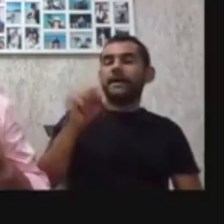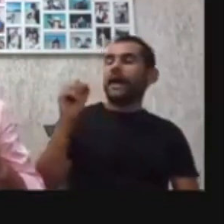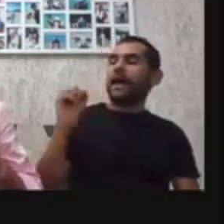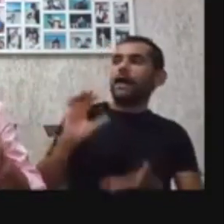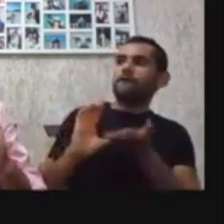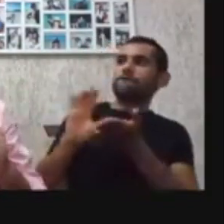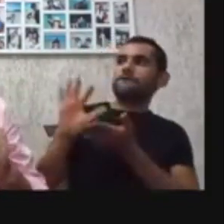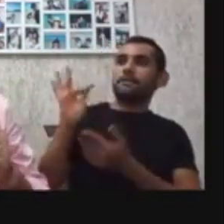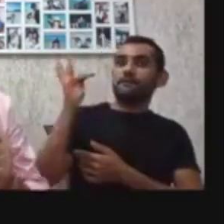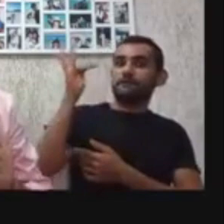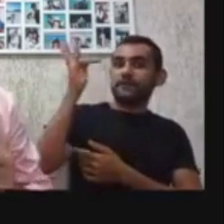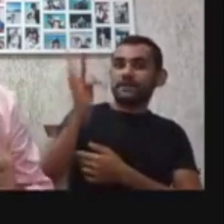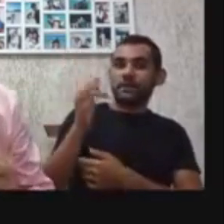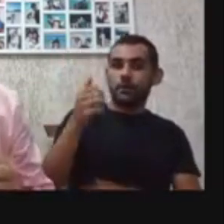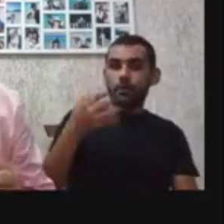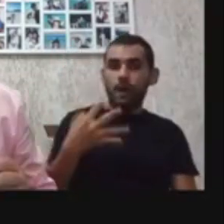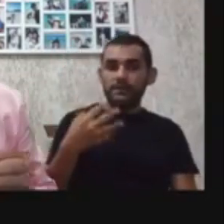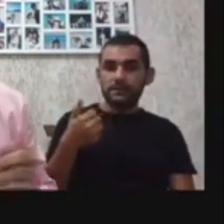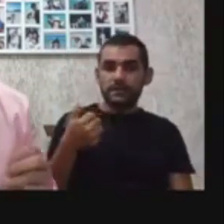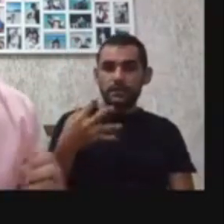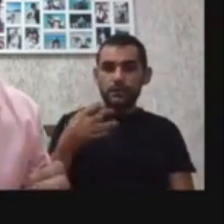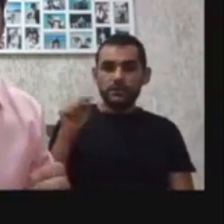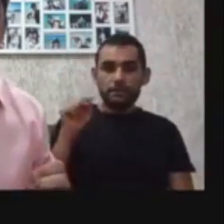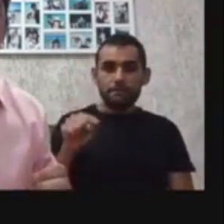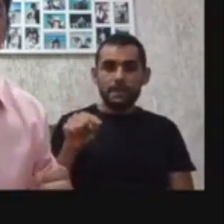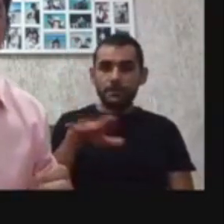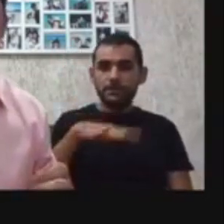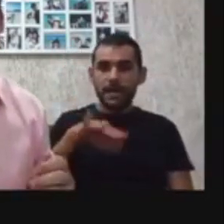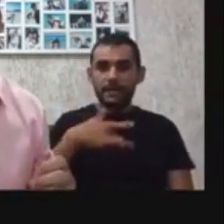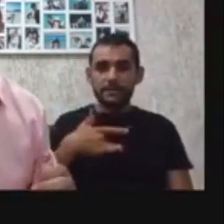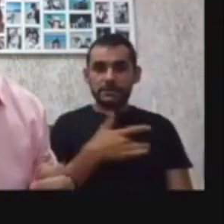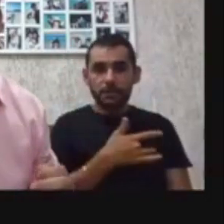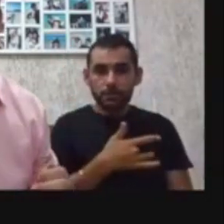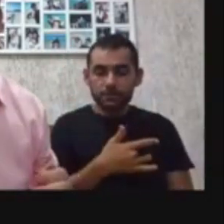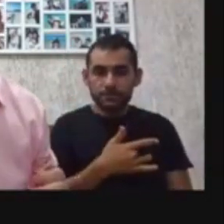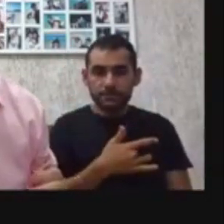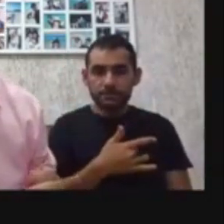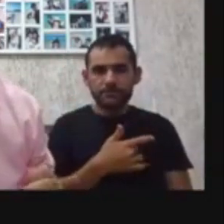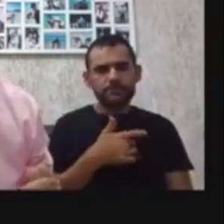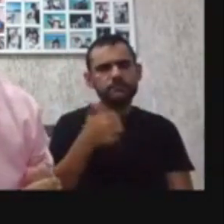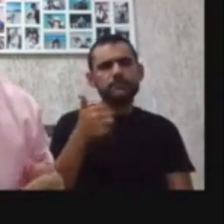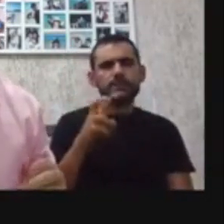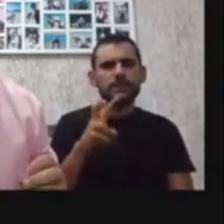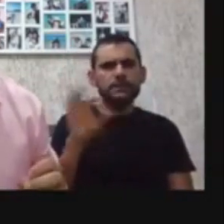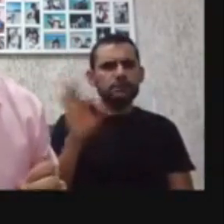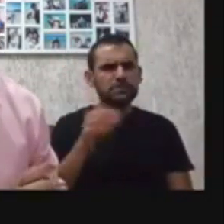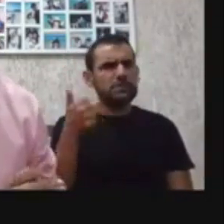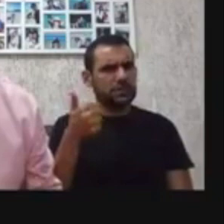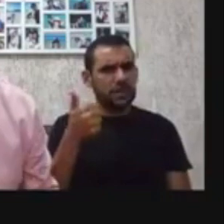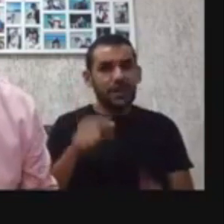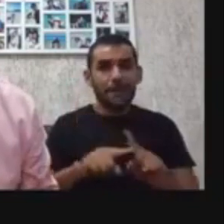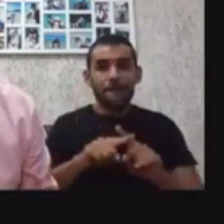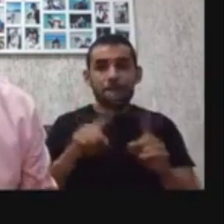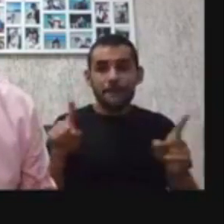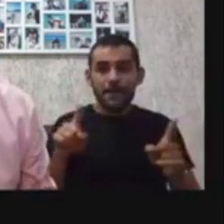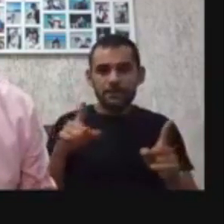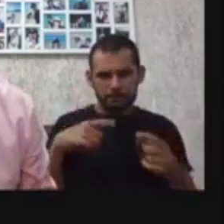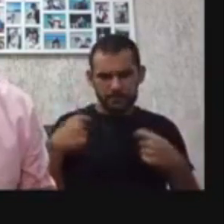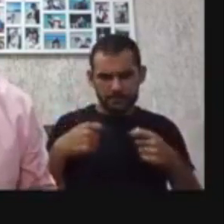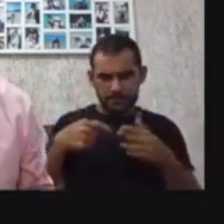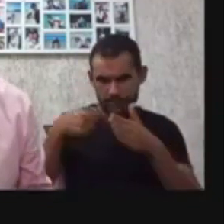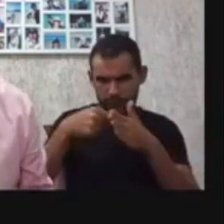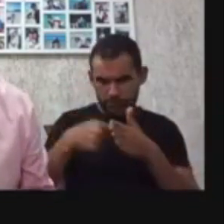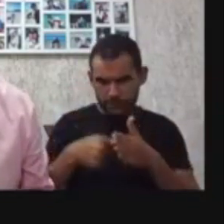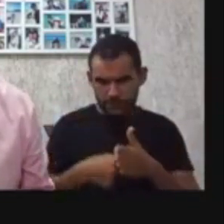e investir esses 414 mil na área da saúde? Vai passar dos 15%, concordo. E daí? Tem gente precisando de